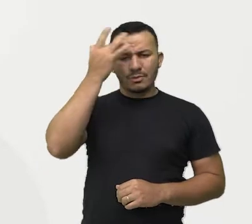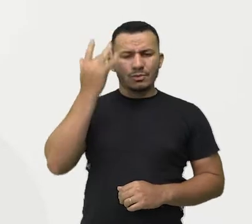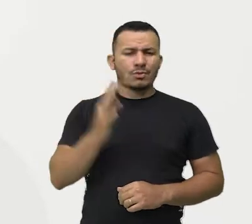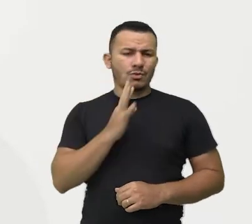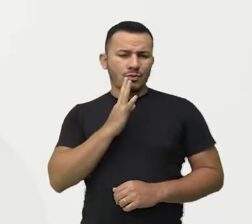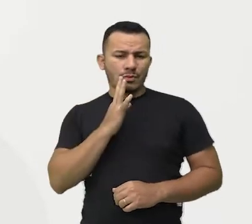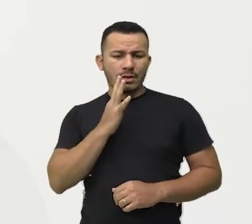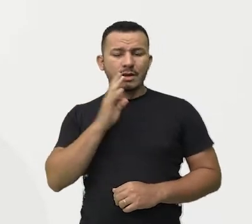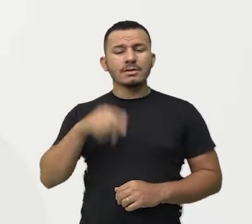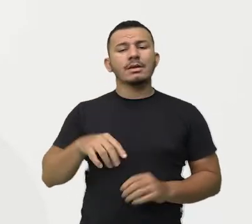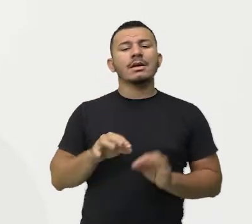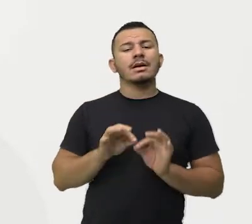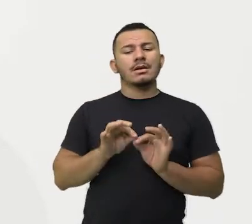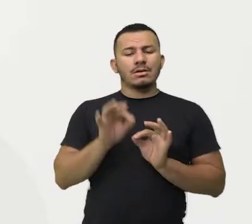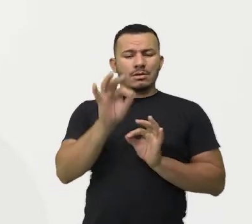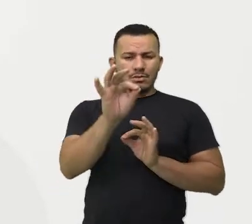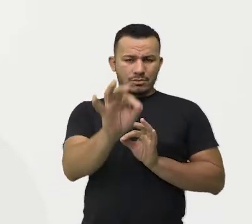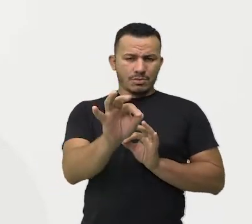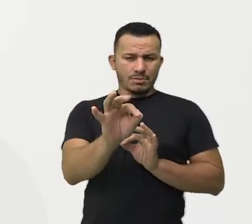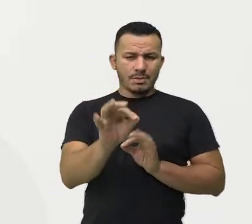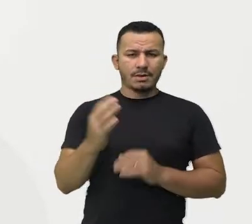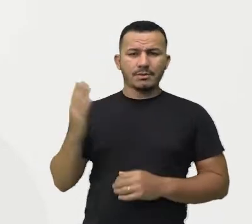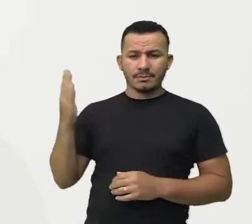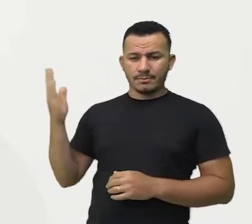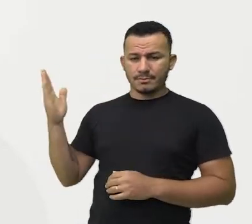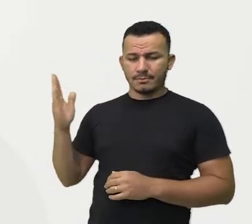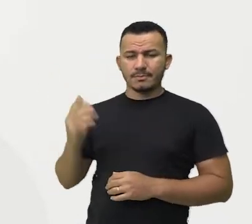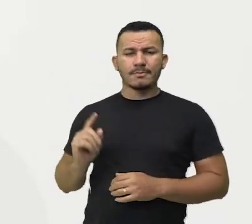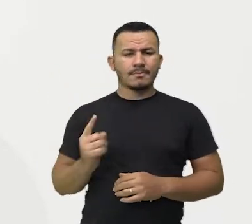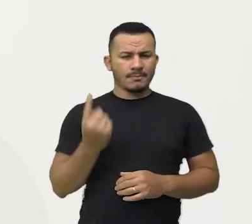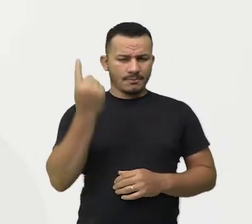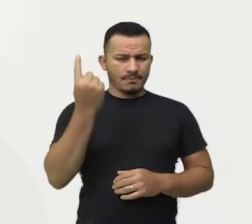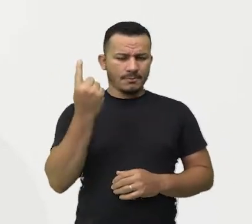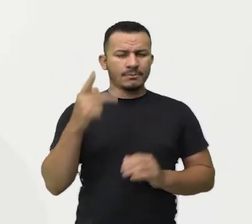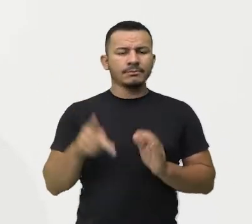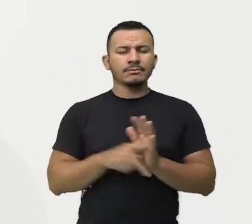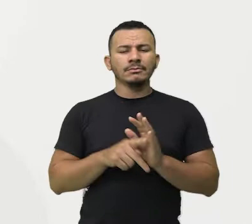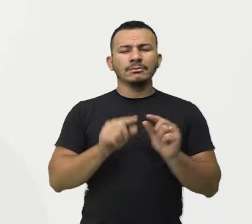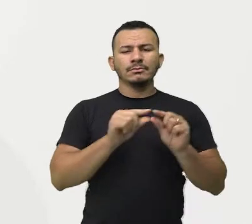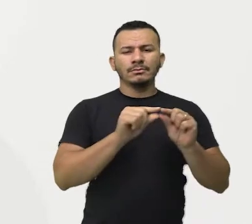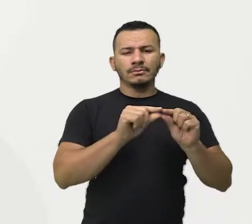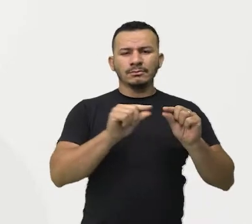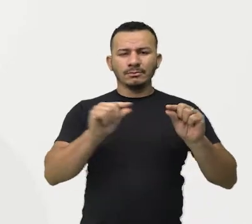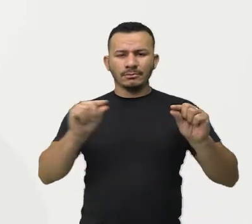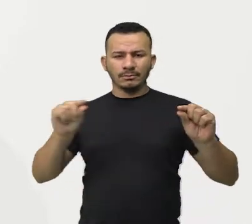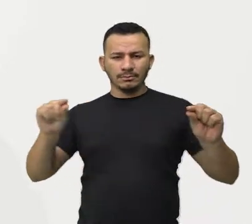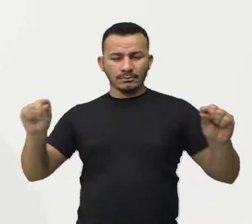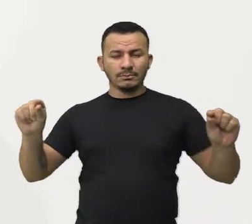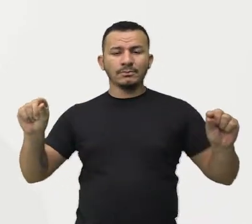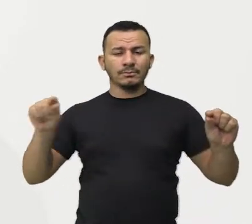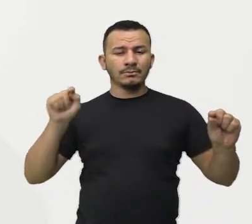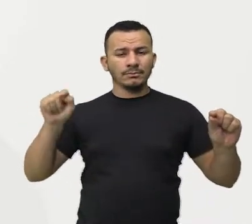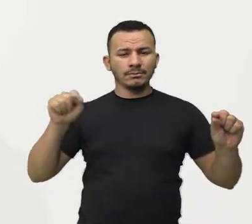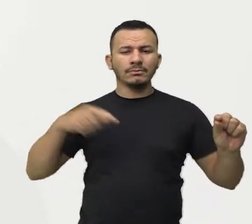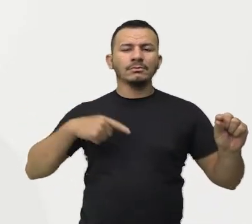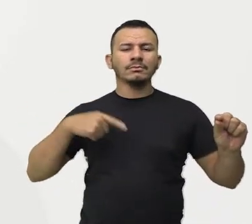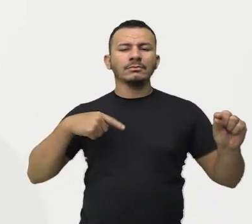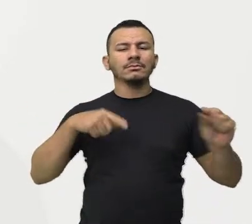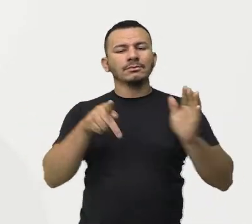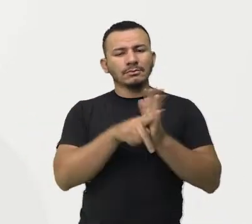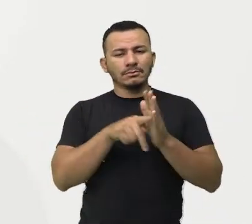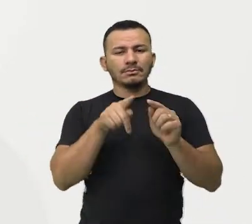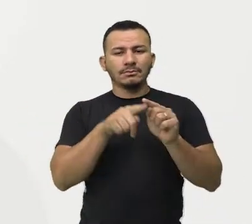a palavra comprimento, que é justamente o comprimento dessa linha todinha aqui, né, que fica aqui em